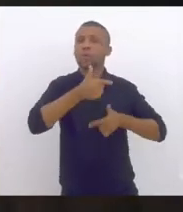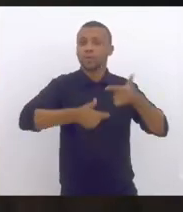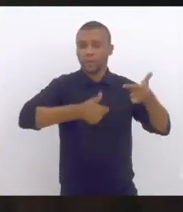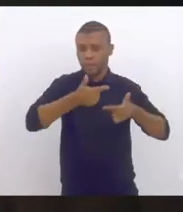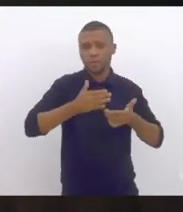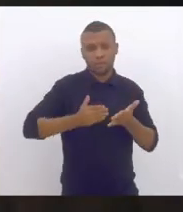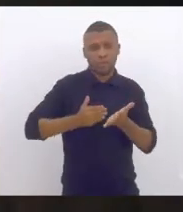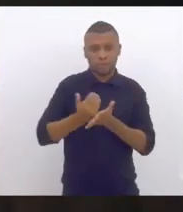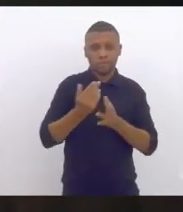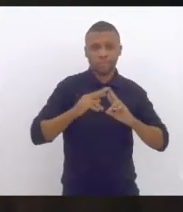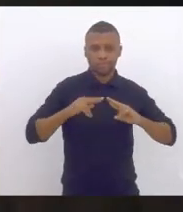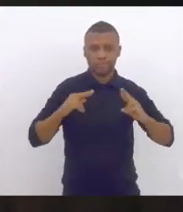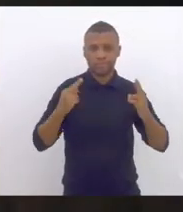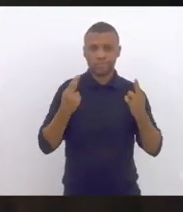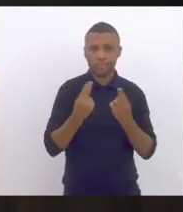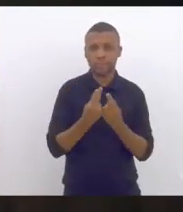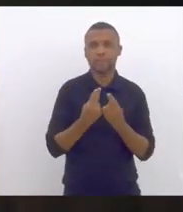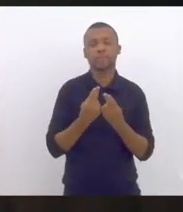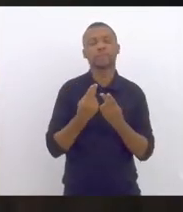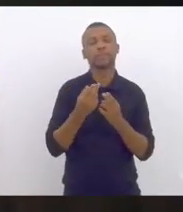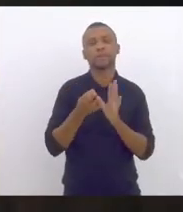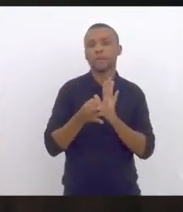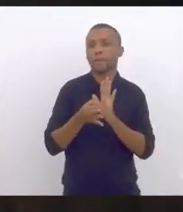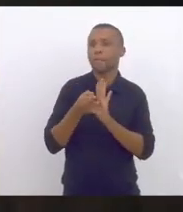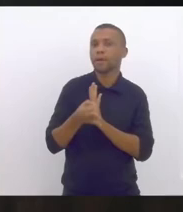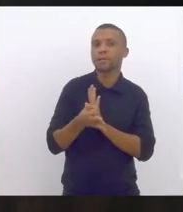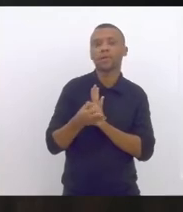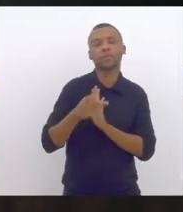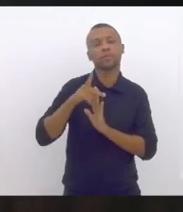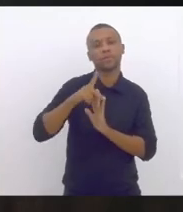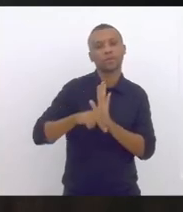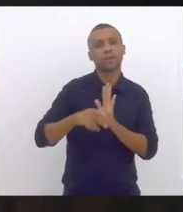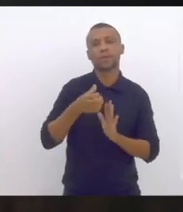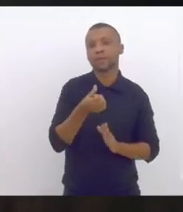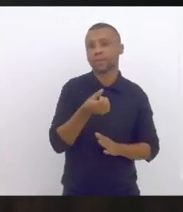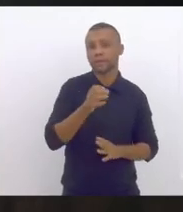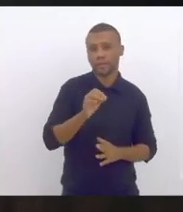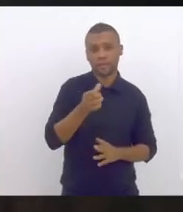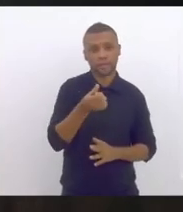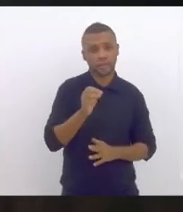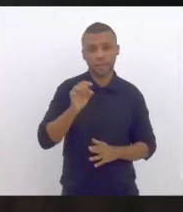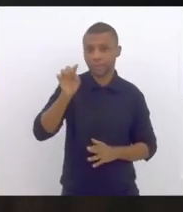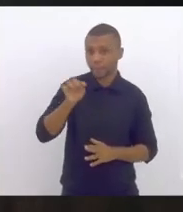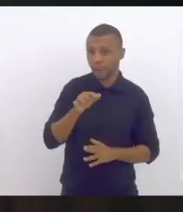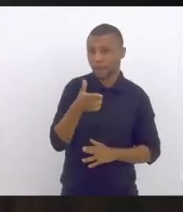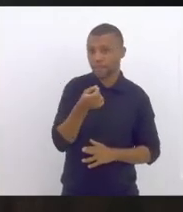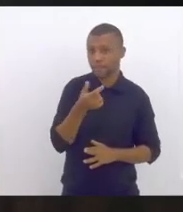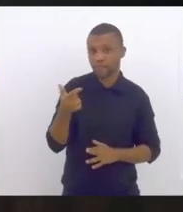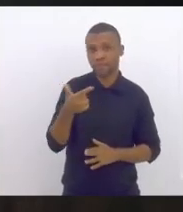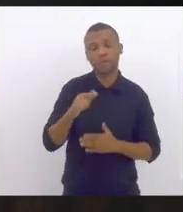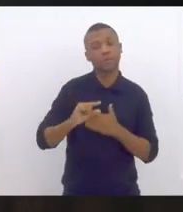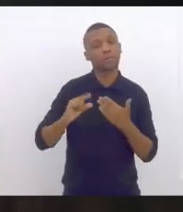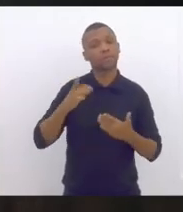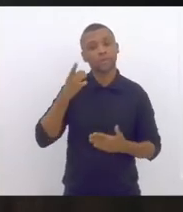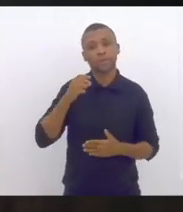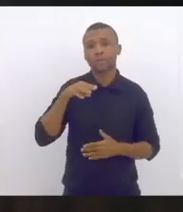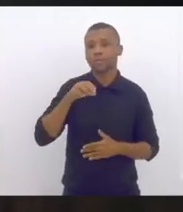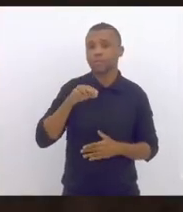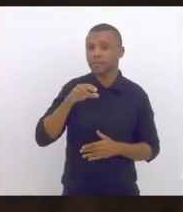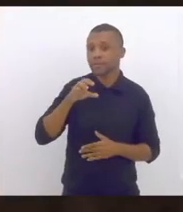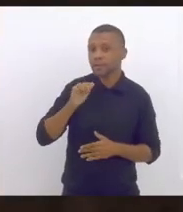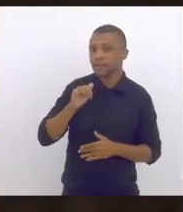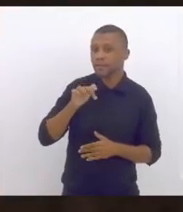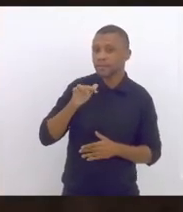e para o parecer do projeto 6060 de 22 da deputada Mônica Francisco.